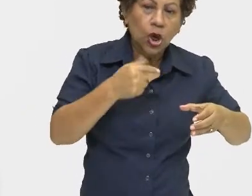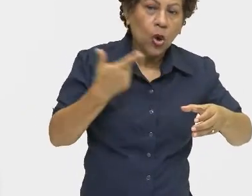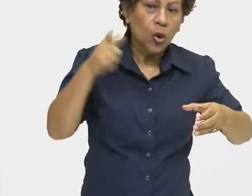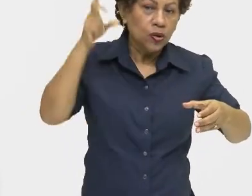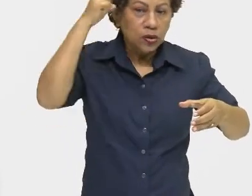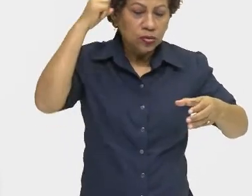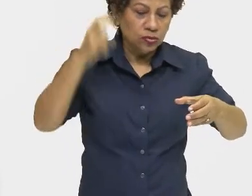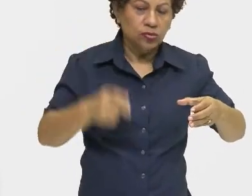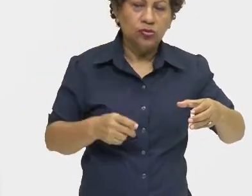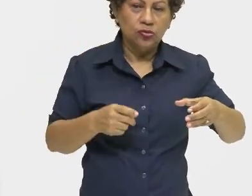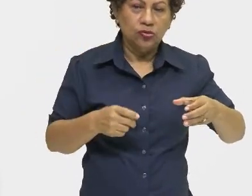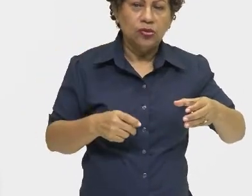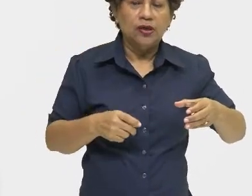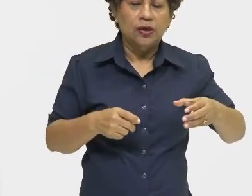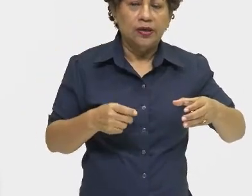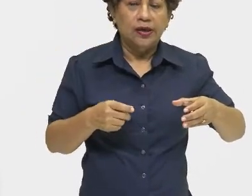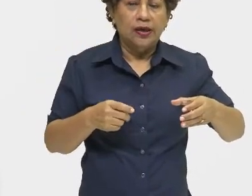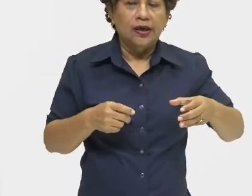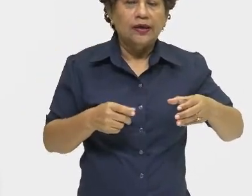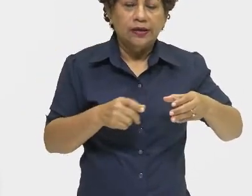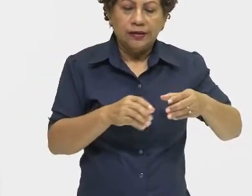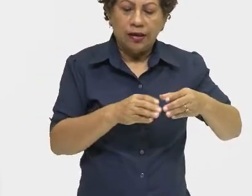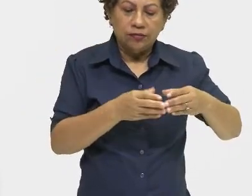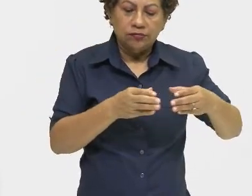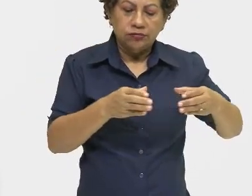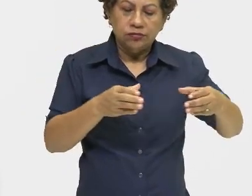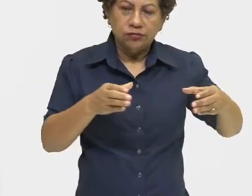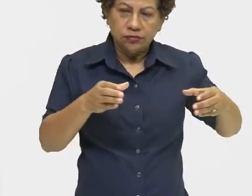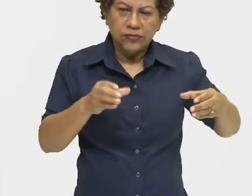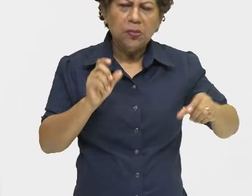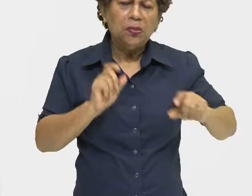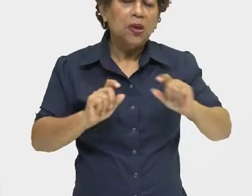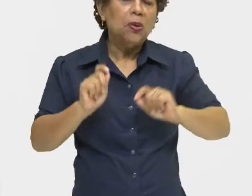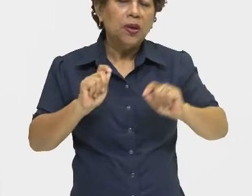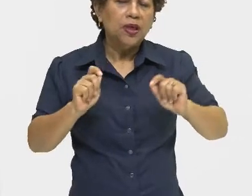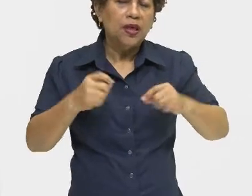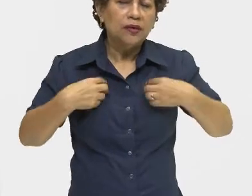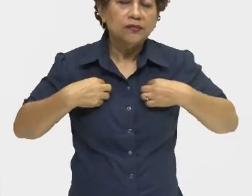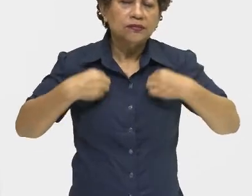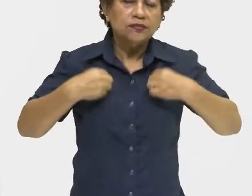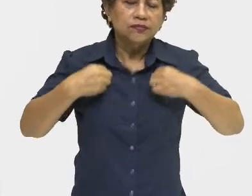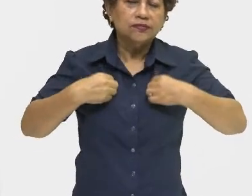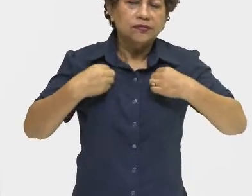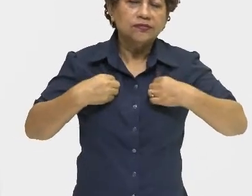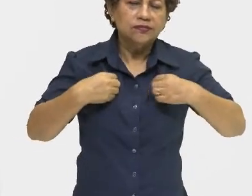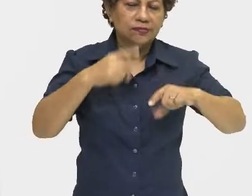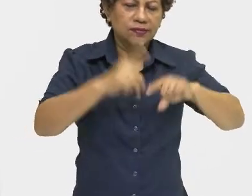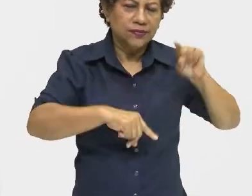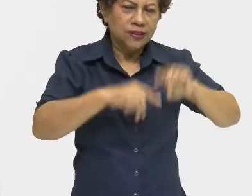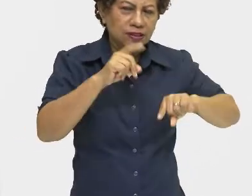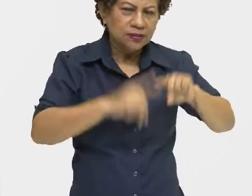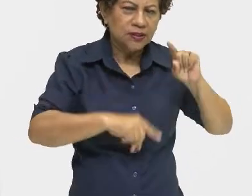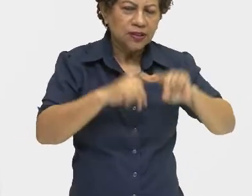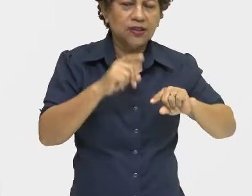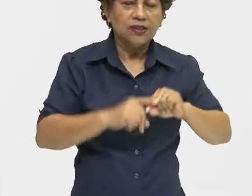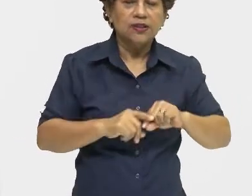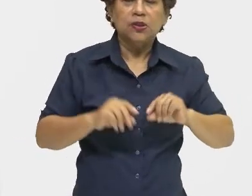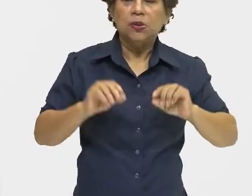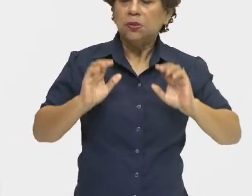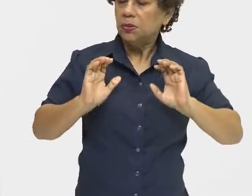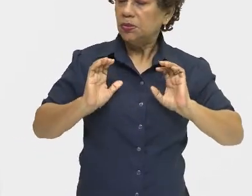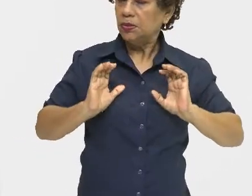ser símbolos, costumes, vestimentas, objetos,